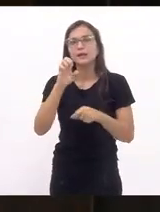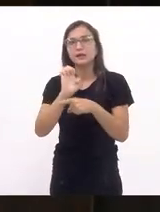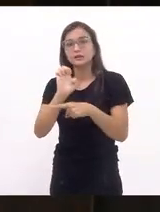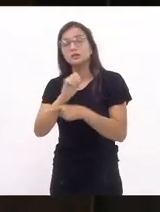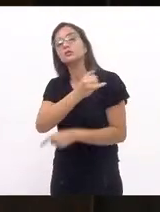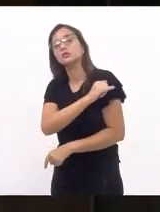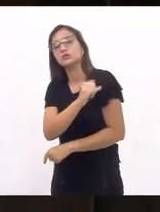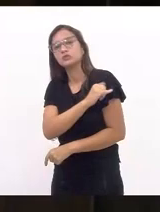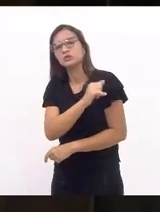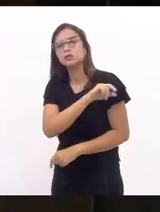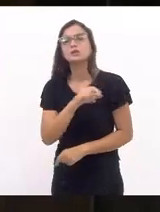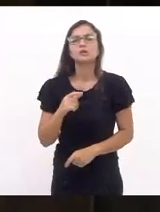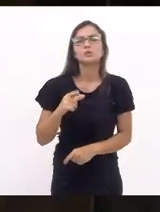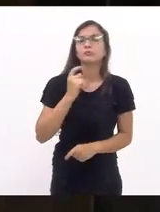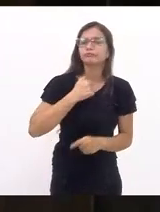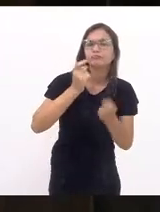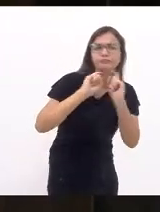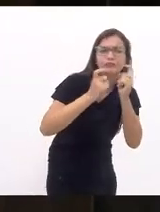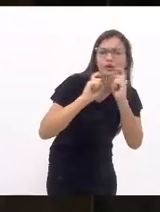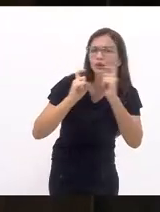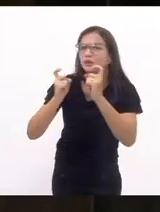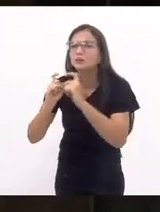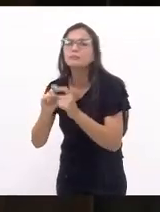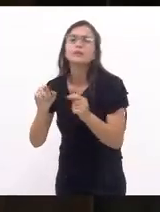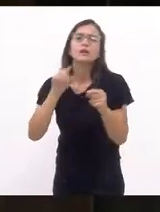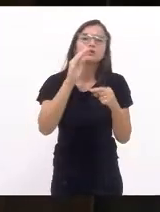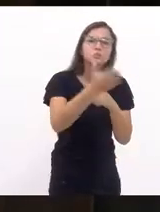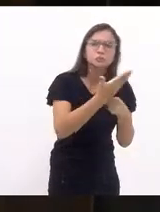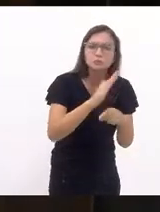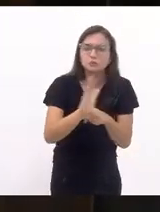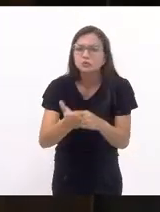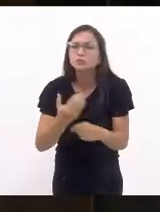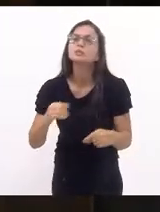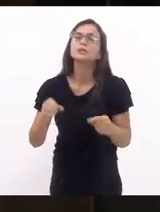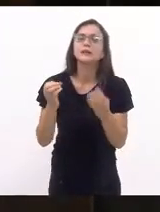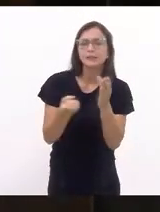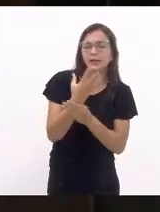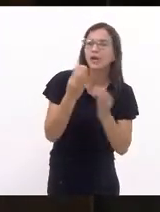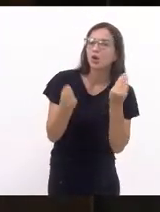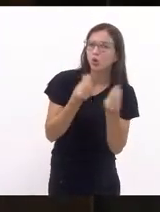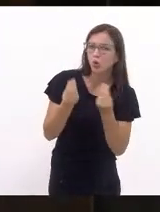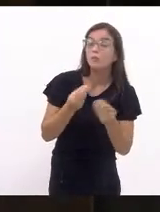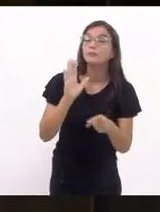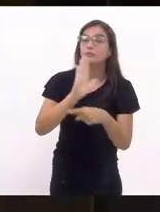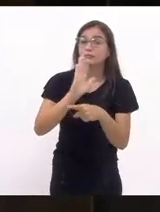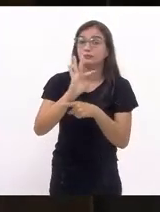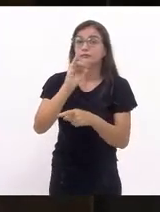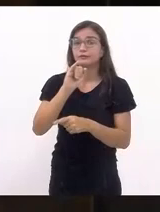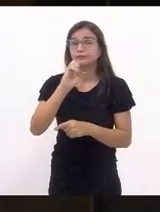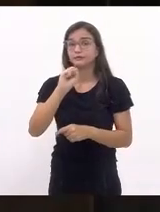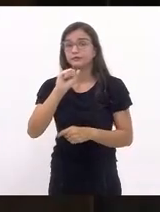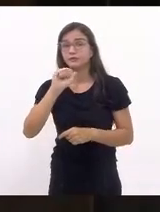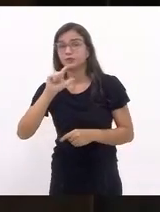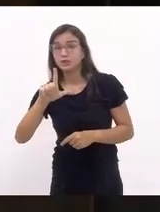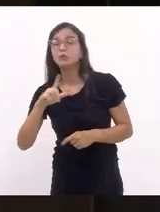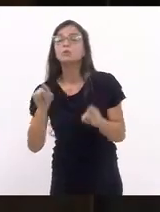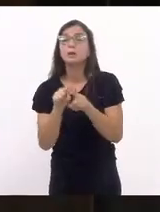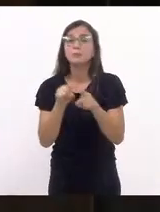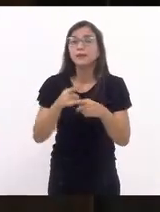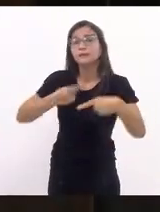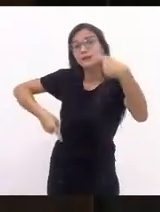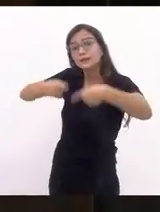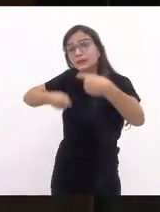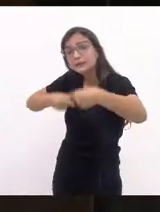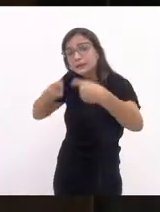assessoramento da equipe para a sua elaboração Assessoria fiscal participou ainda ativamente dos debates da